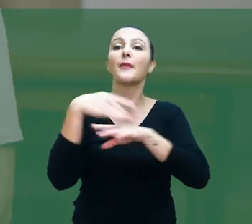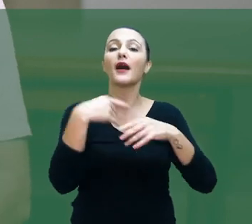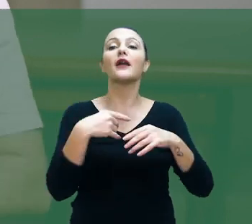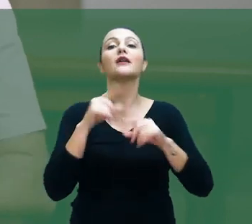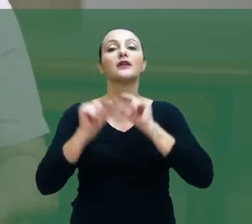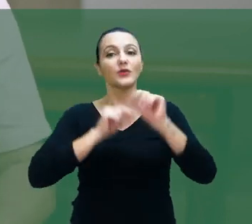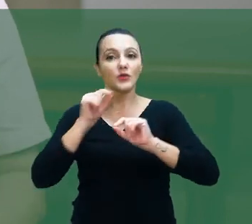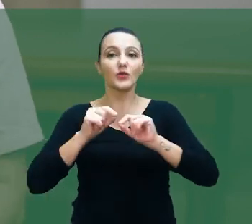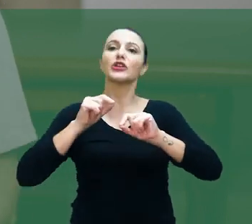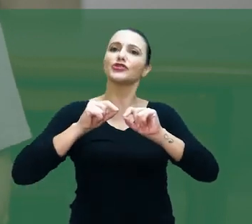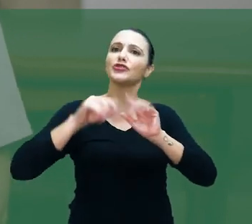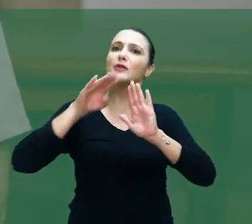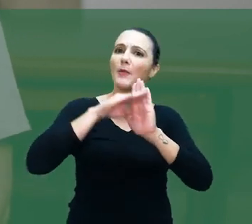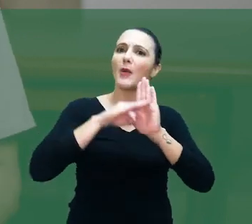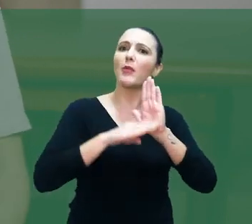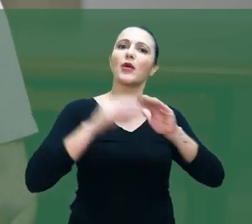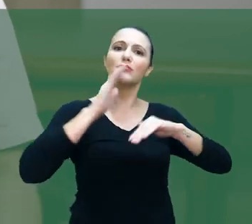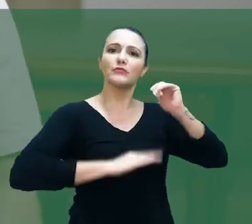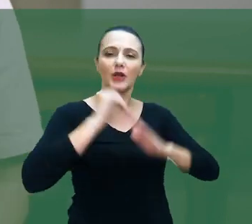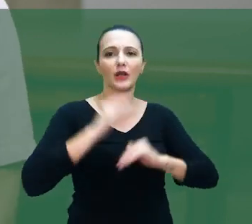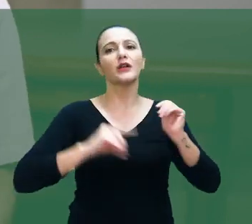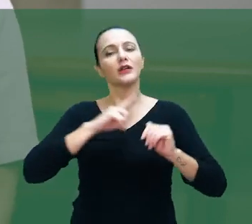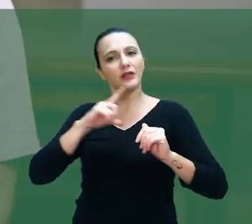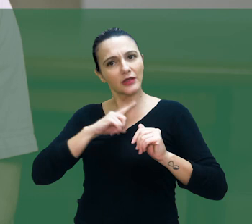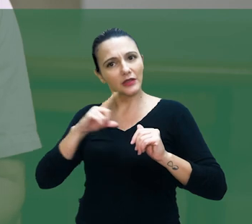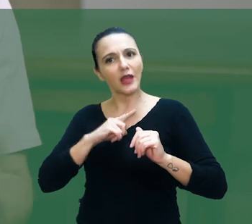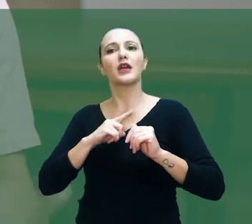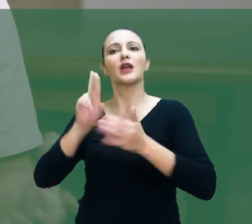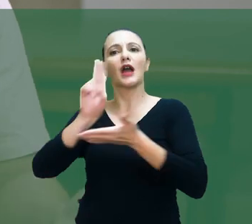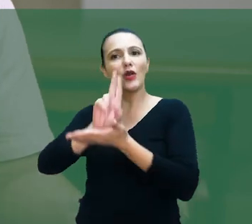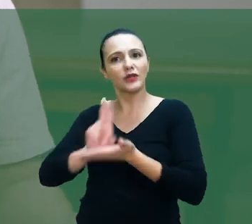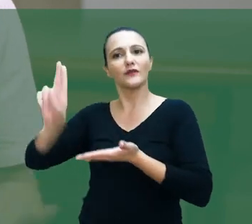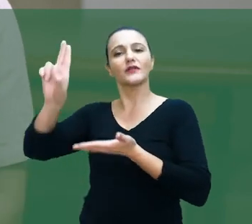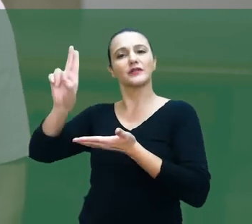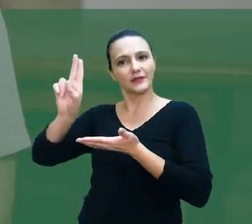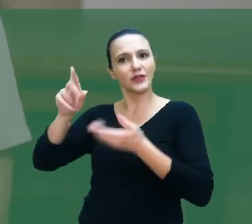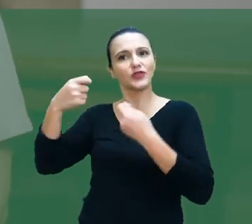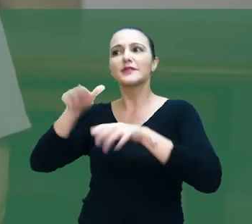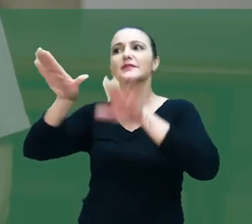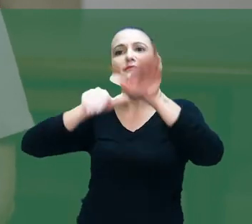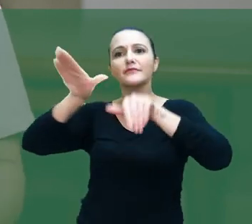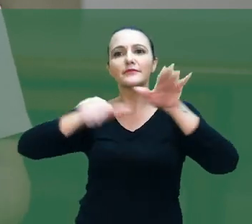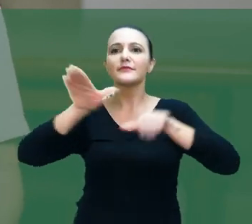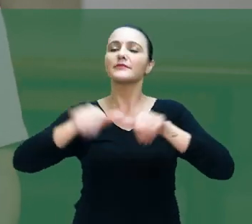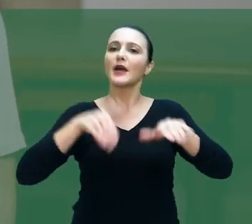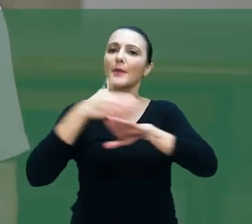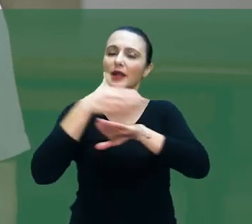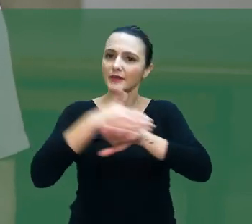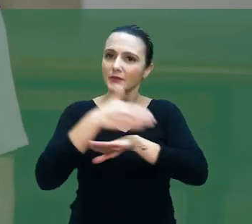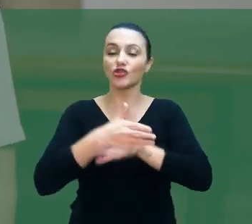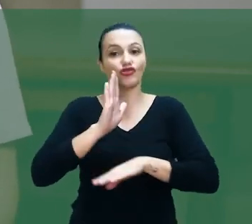brasileiro de nível assim internacional que fala sobre esse assunto, as universidades devem ser chamadas a participar. Isso, aliás,